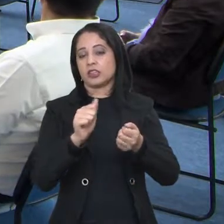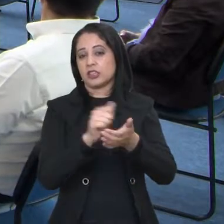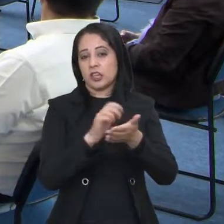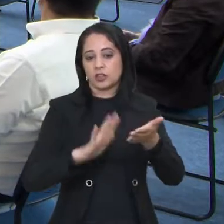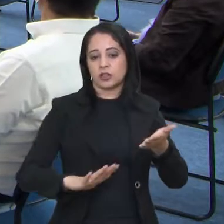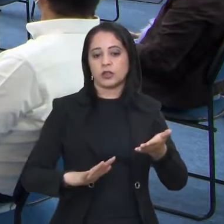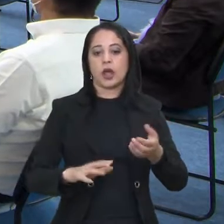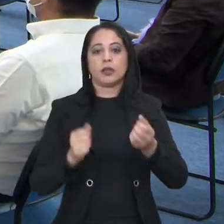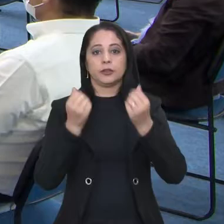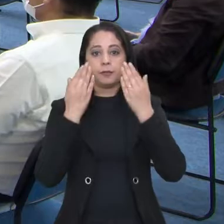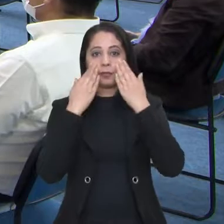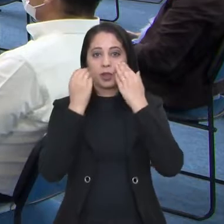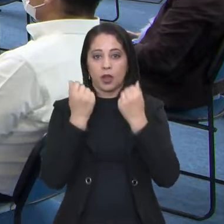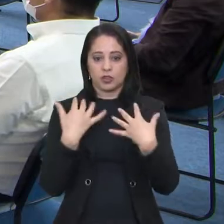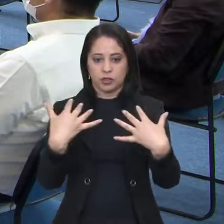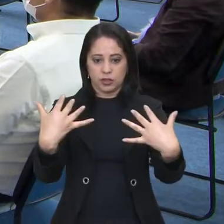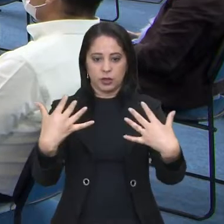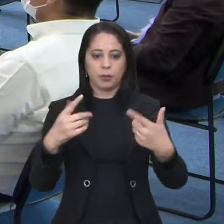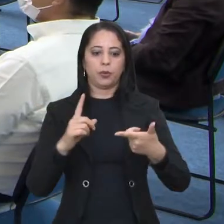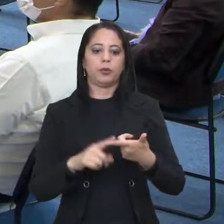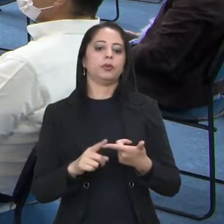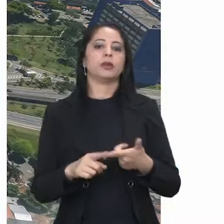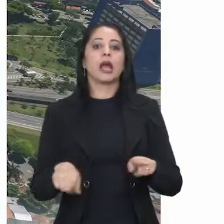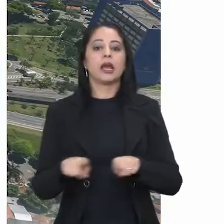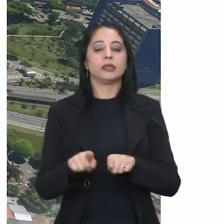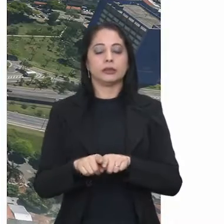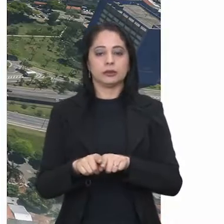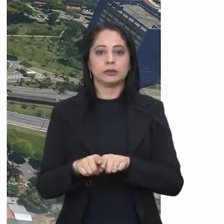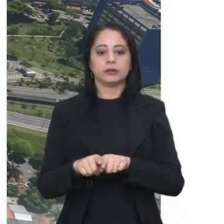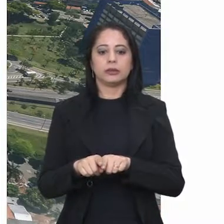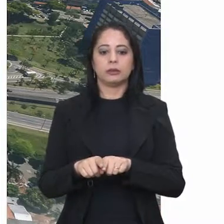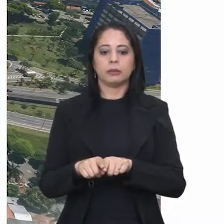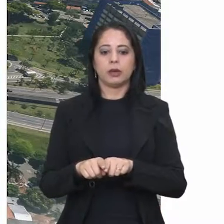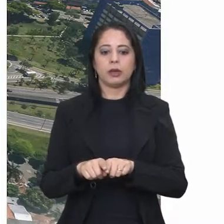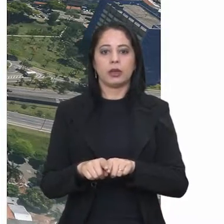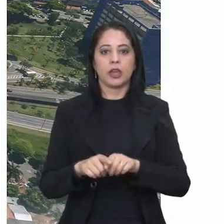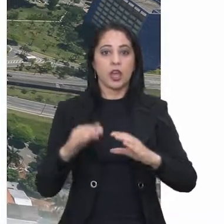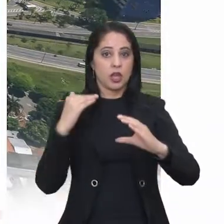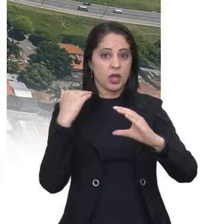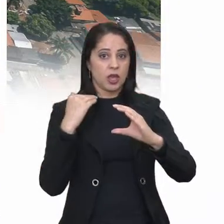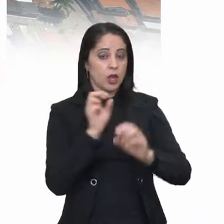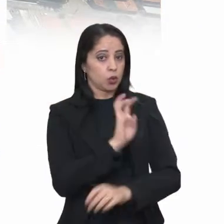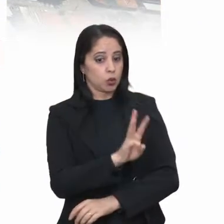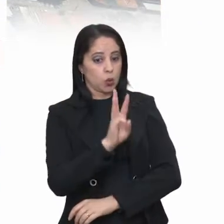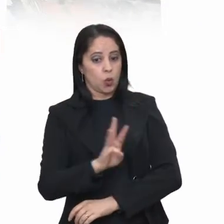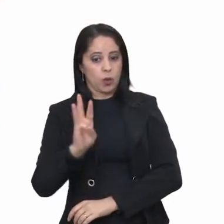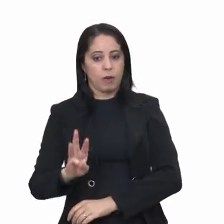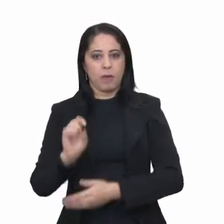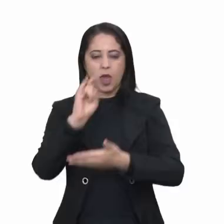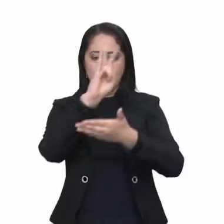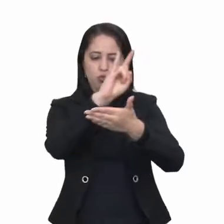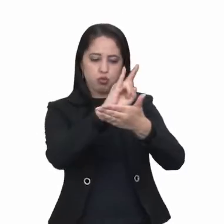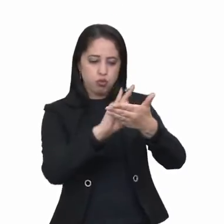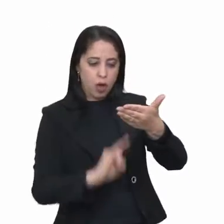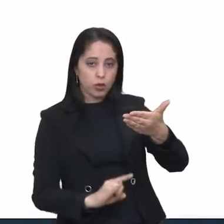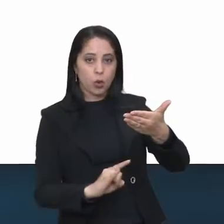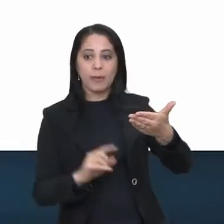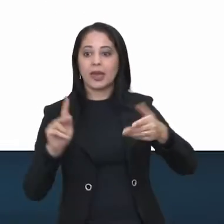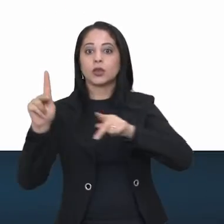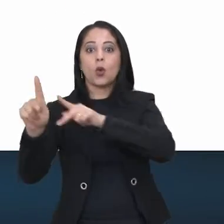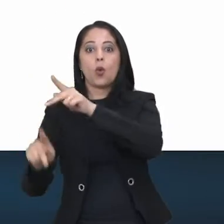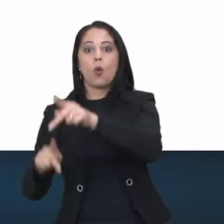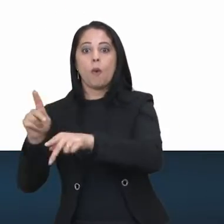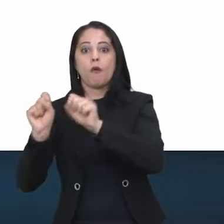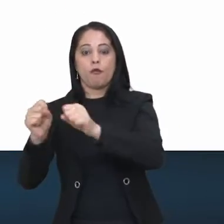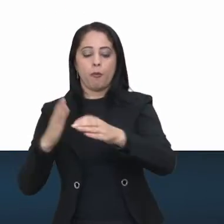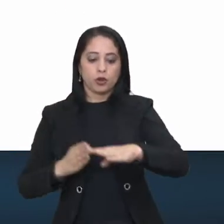incluindo uma audiência pública promovida pela Câmara. O Legislativo ainda lançou um hot site, com um formulário onde